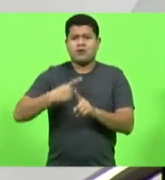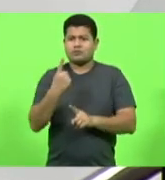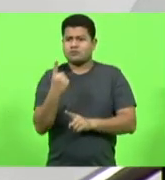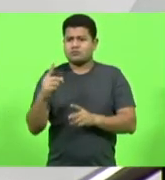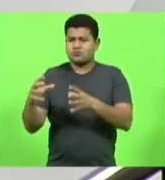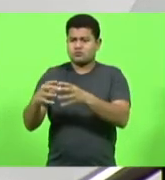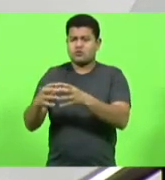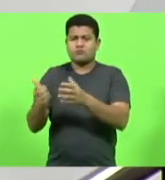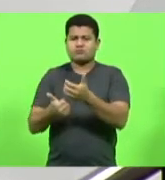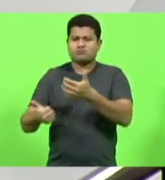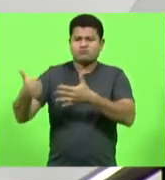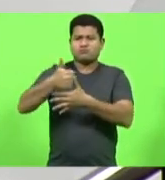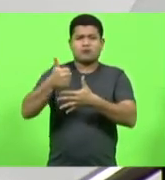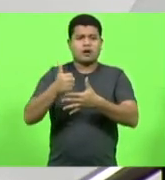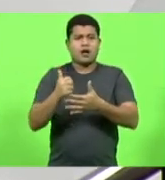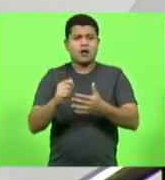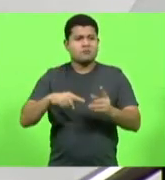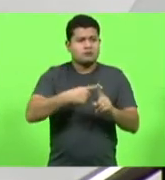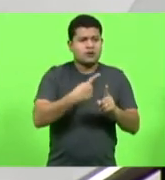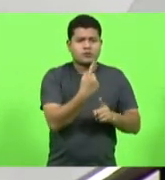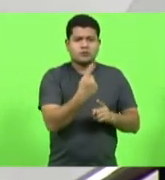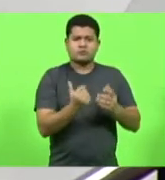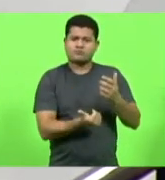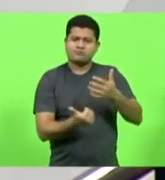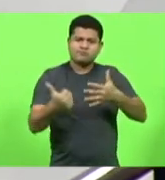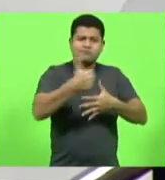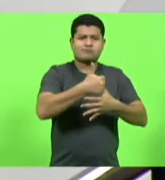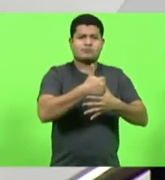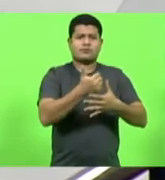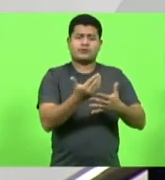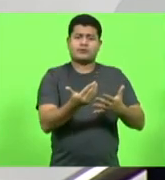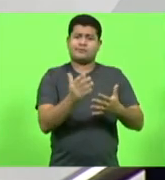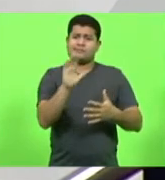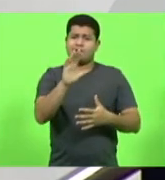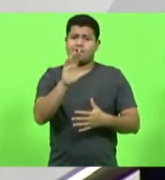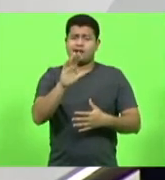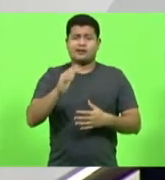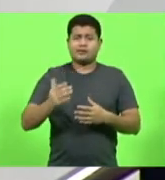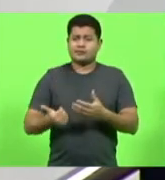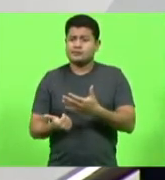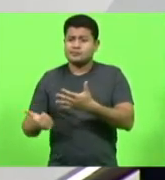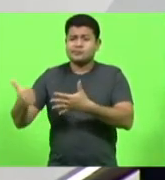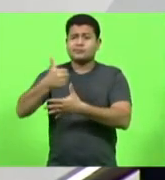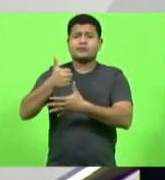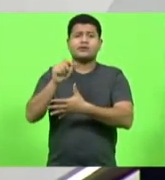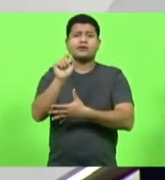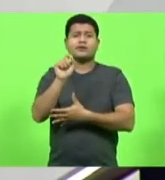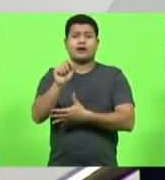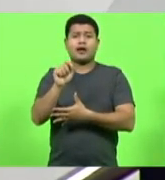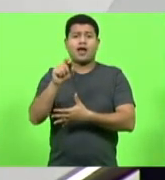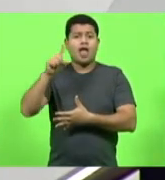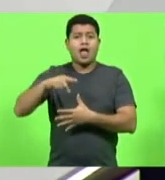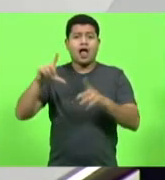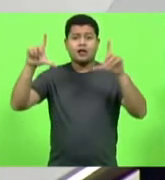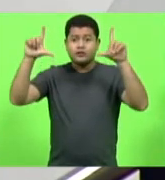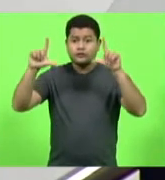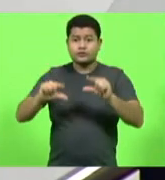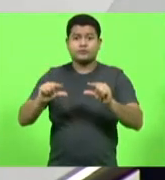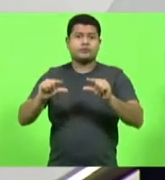grupo prioritário. E, na verdade, a prioridade é você achatar a